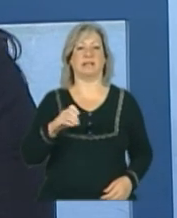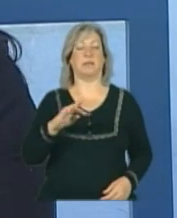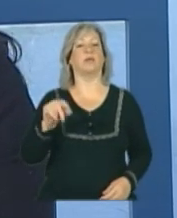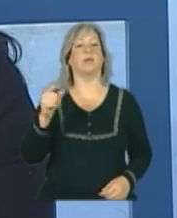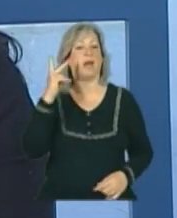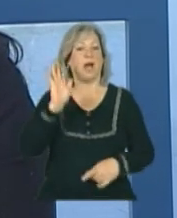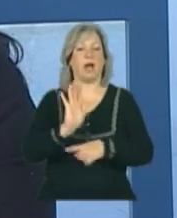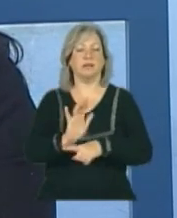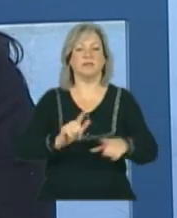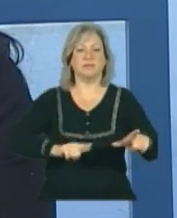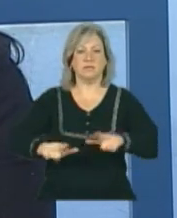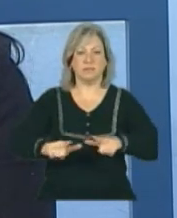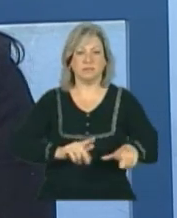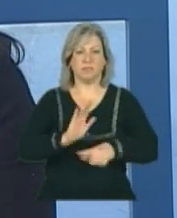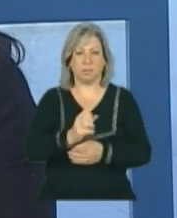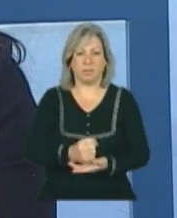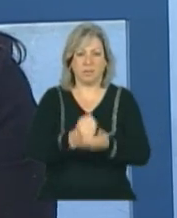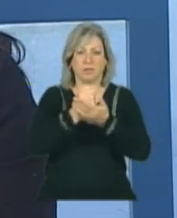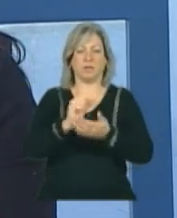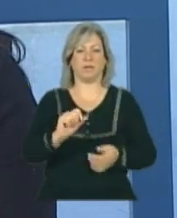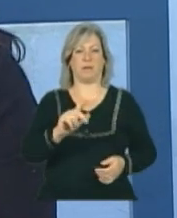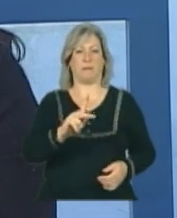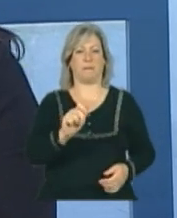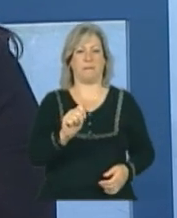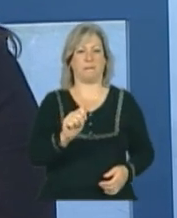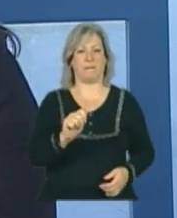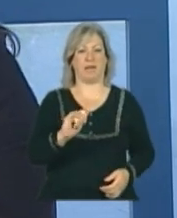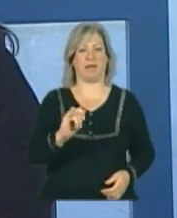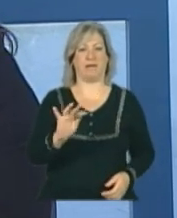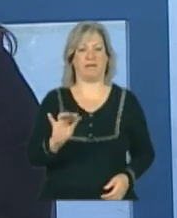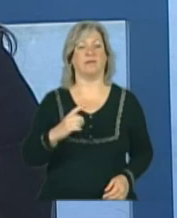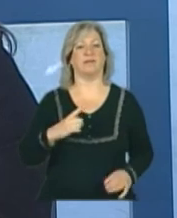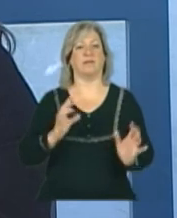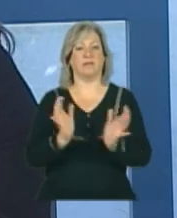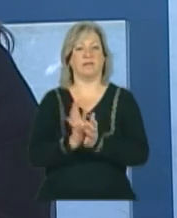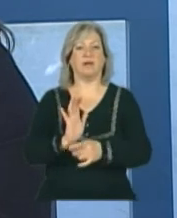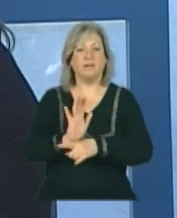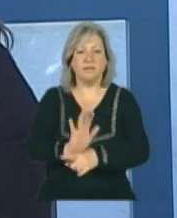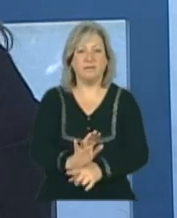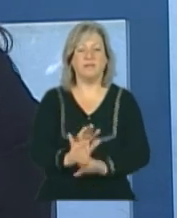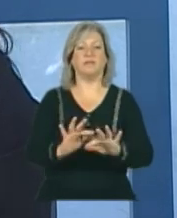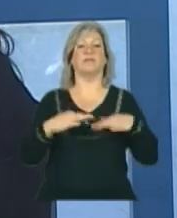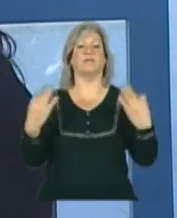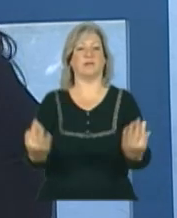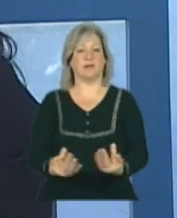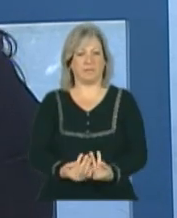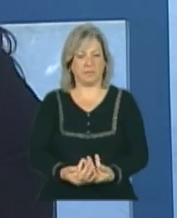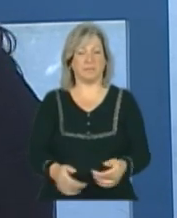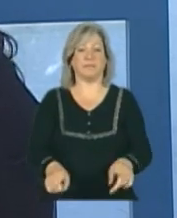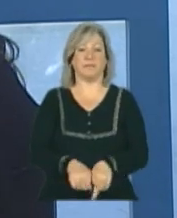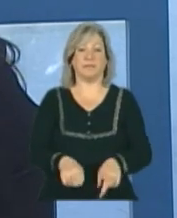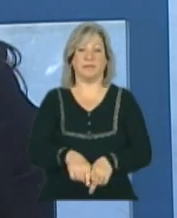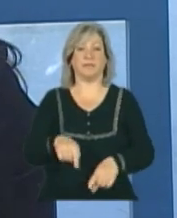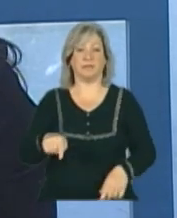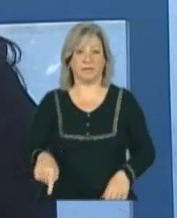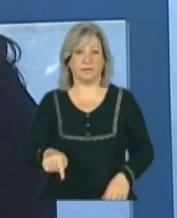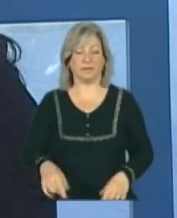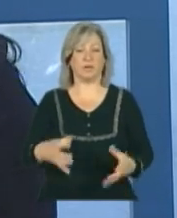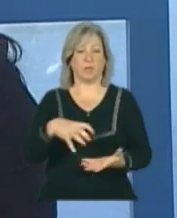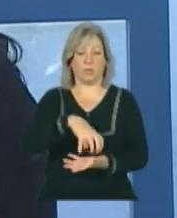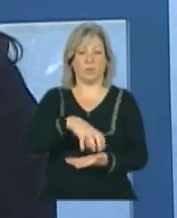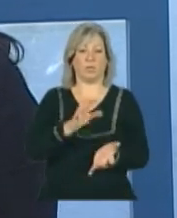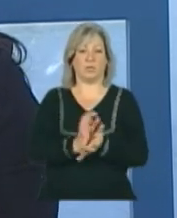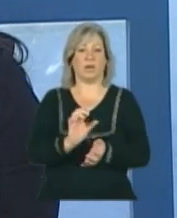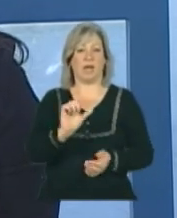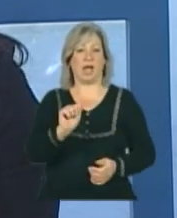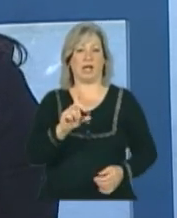e Atendimento Integral à Família, o PAIF, e a oferta de serviços e ações de proteção sociobásica por meio de equipe